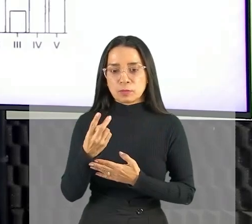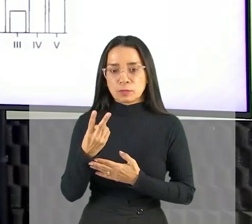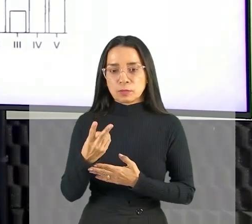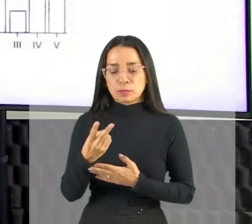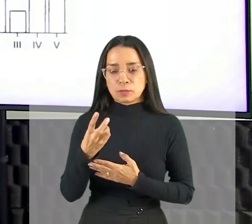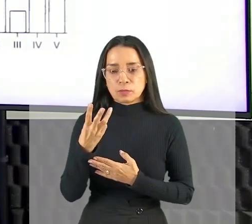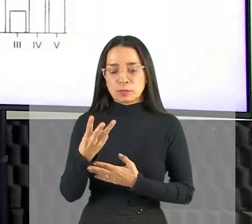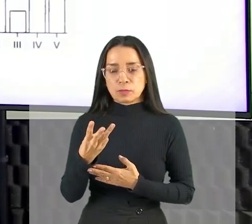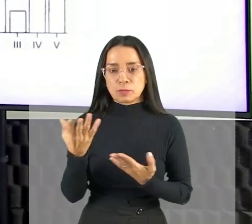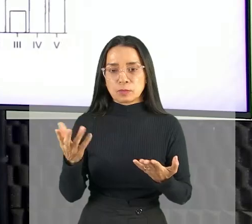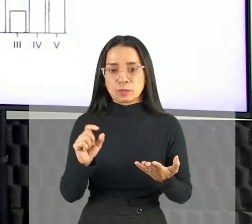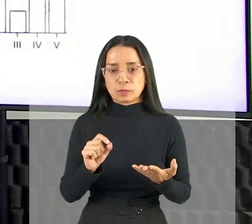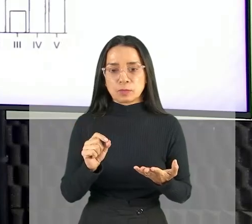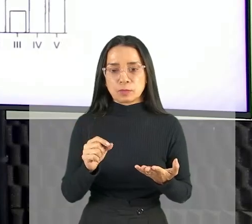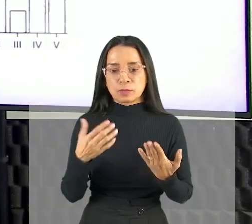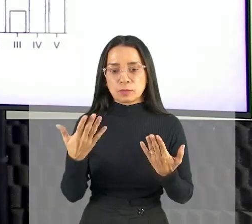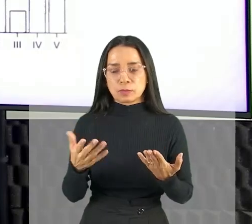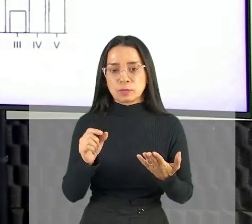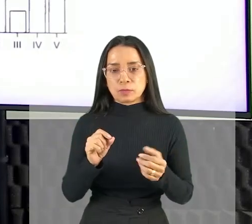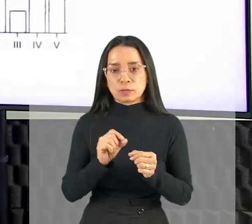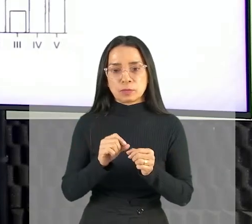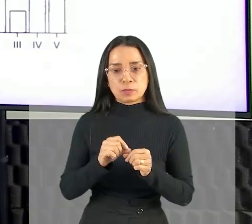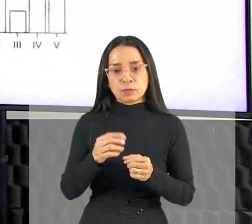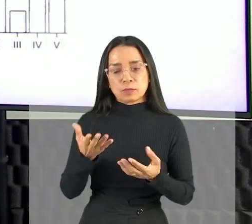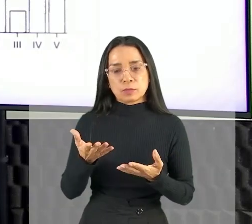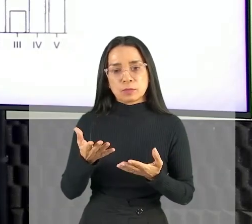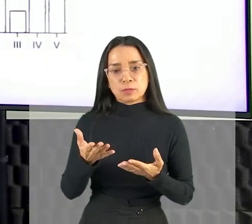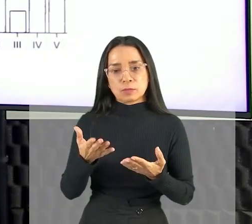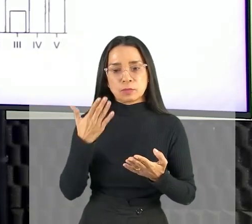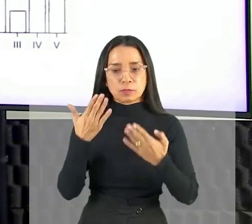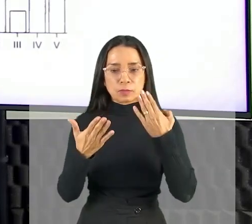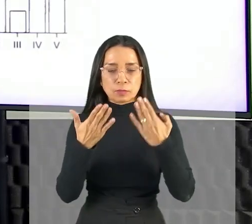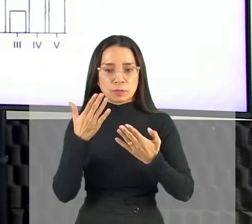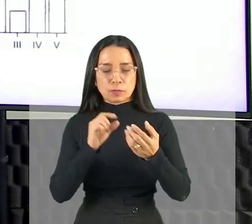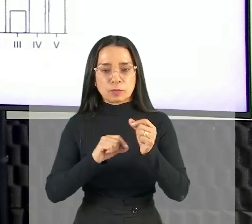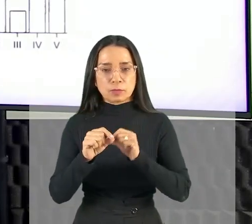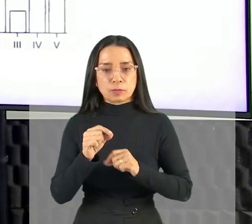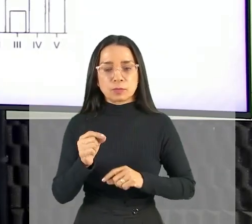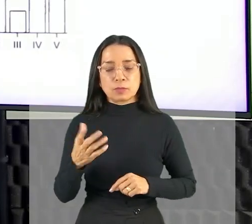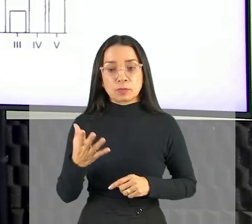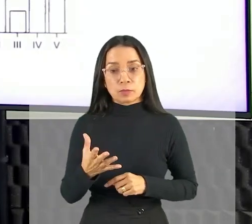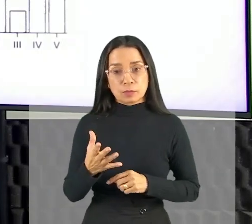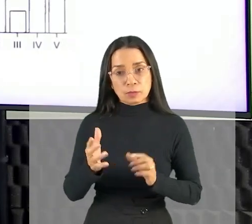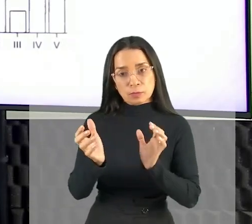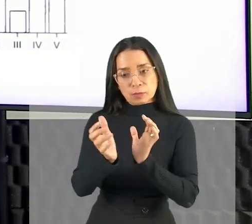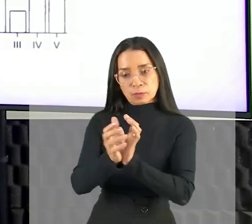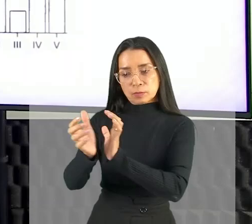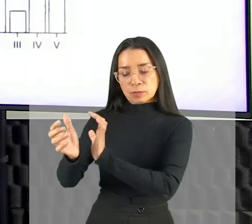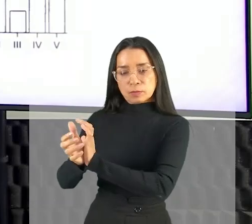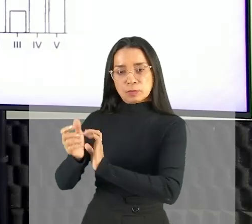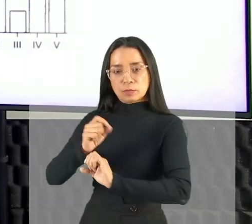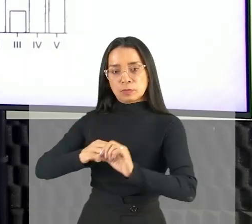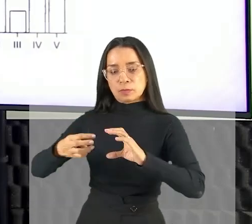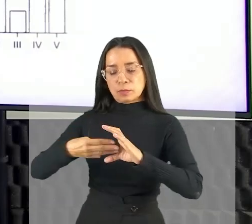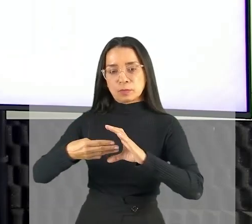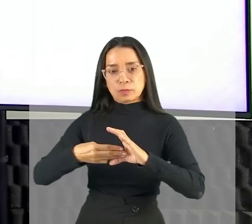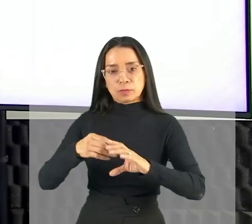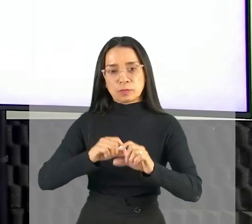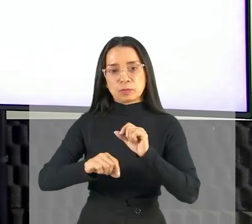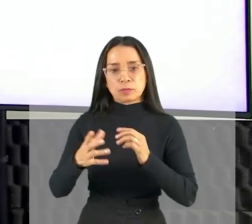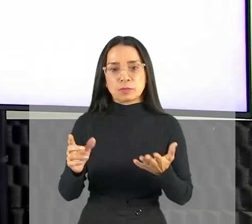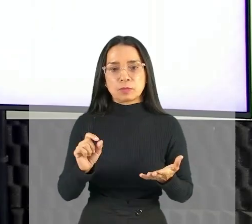né então gente fazendo esse jogo comparando o composto um em cada grupo de célula normal e